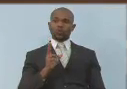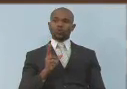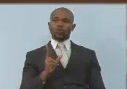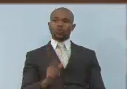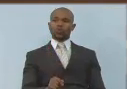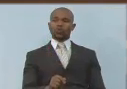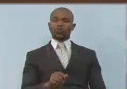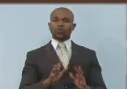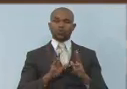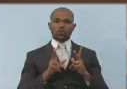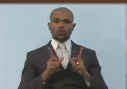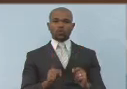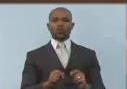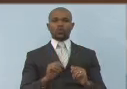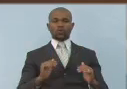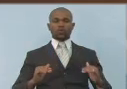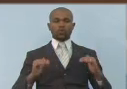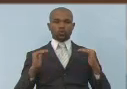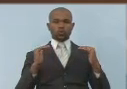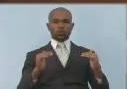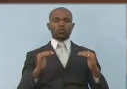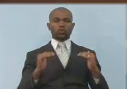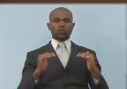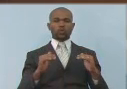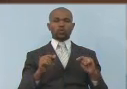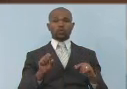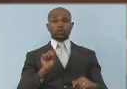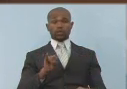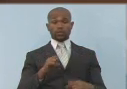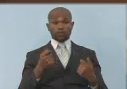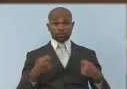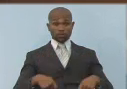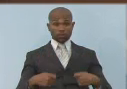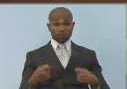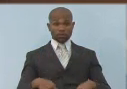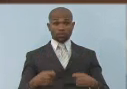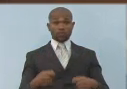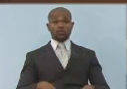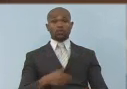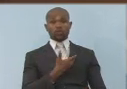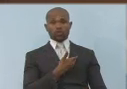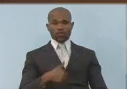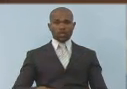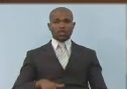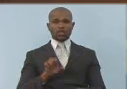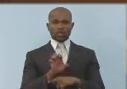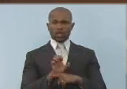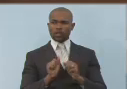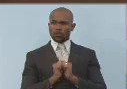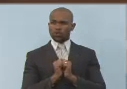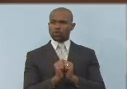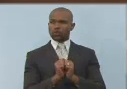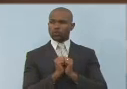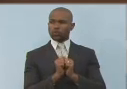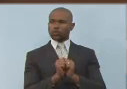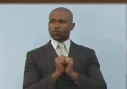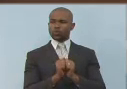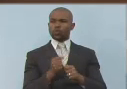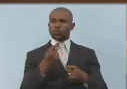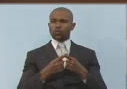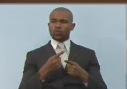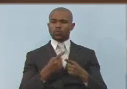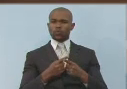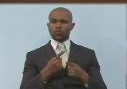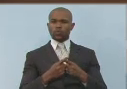pelas demais autoridades. Se precisarmos do governo do estado, a gente entra junto, porque mesmo eu não